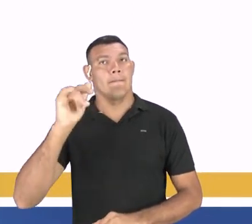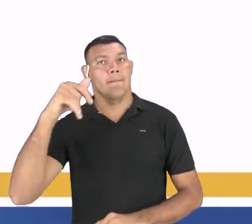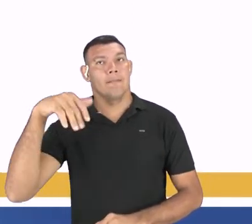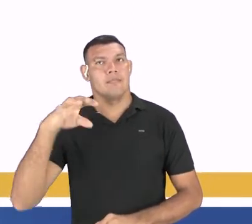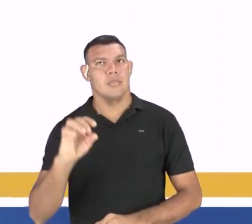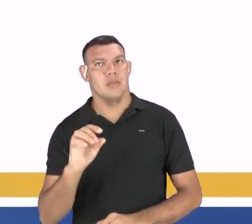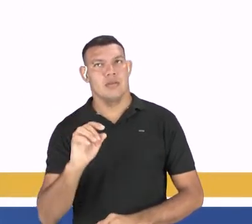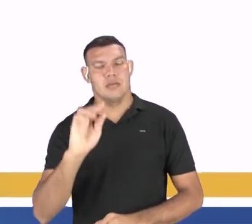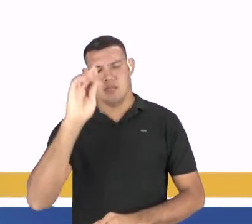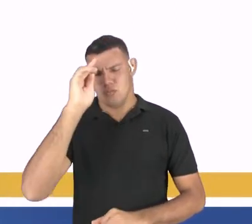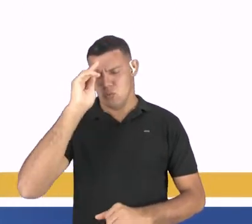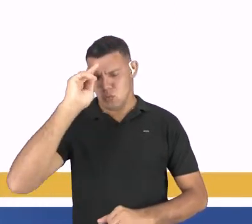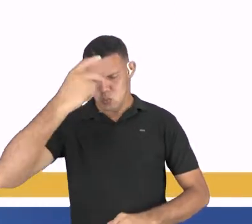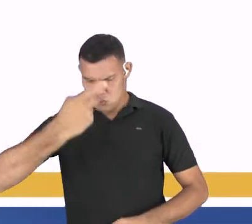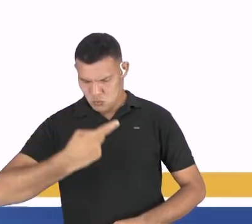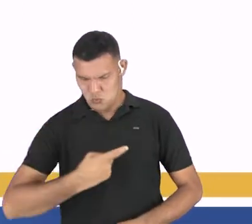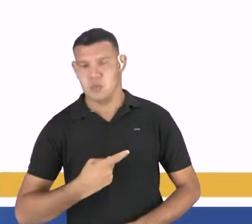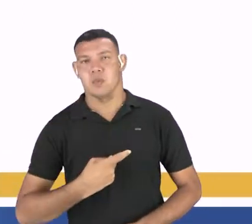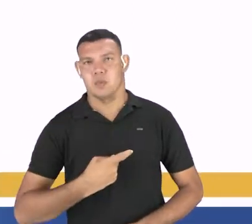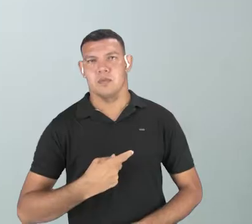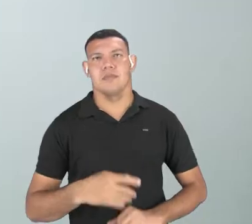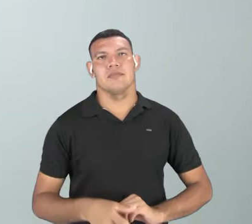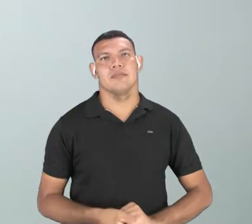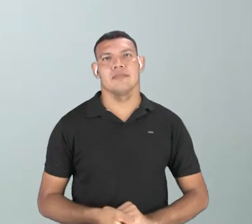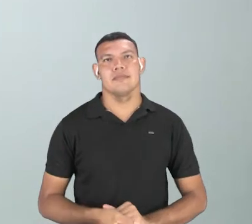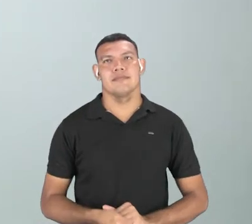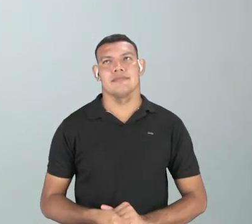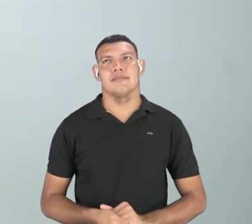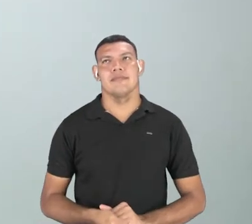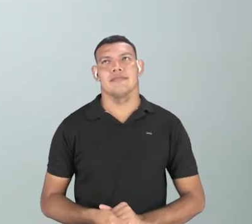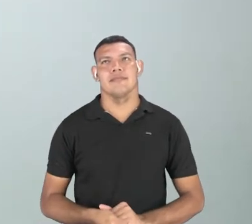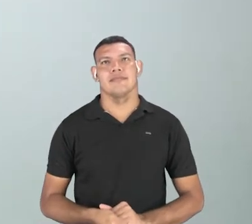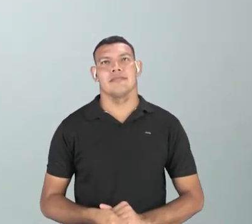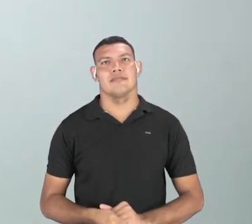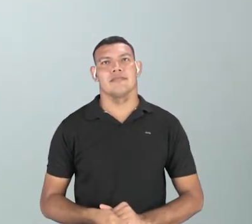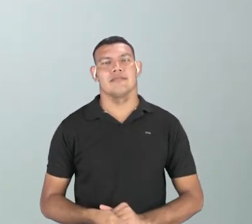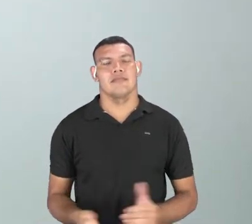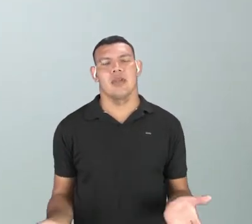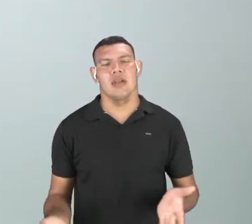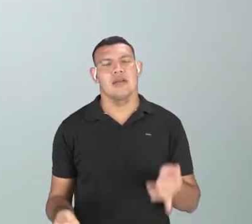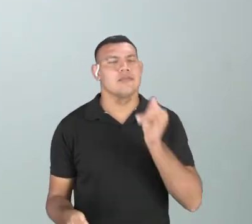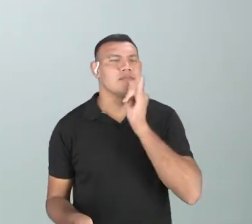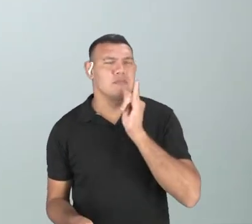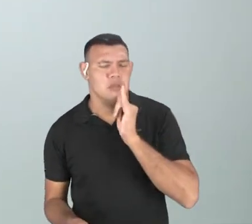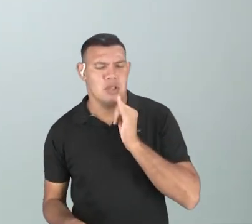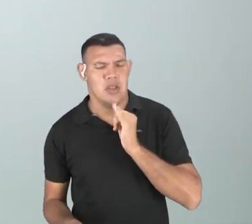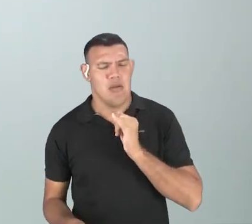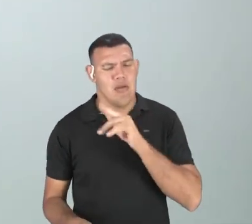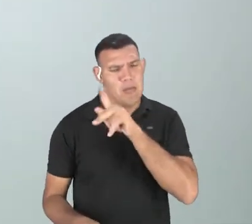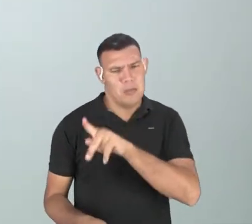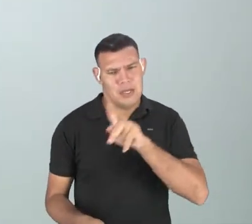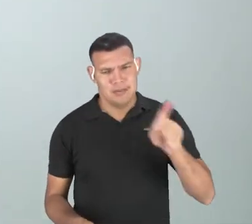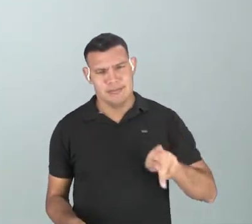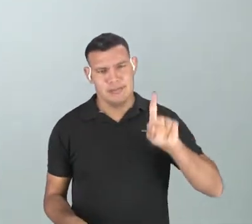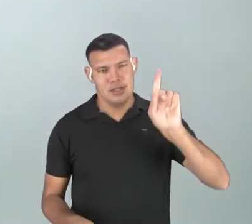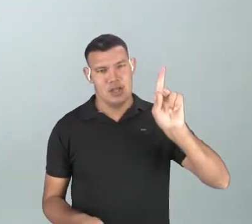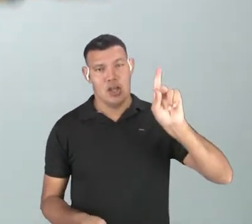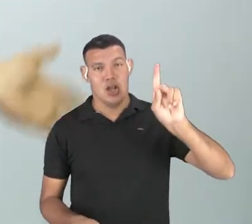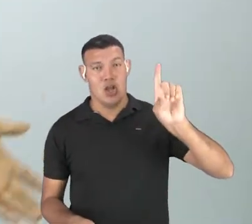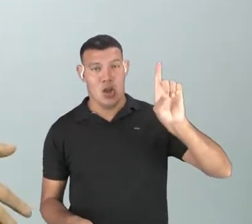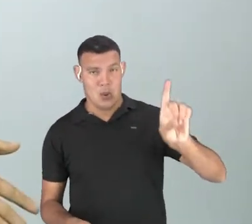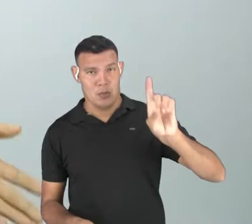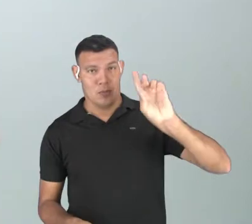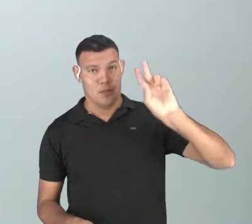misma. É como se eu falasse, yo, el profe, solo quiero hablar de mí mismo, de si mismo. Como se eu estivesse falando assim, o professor só pensa em